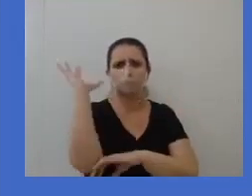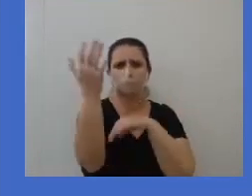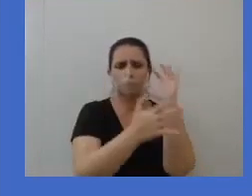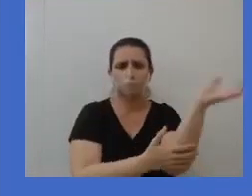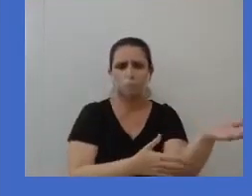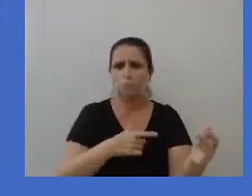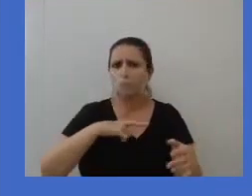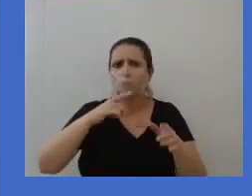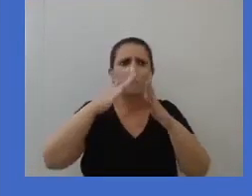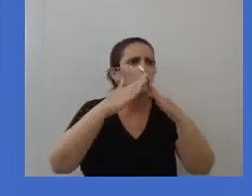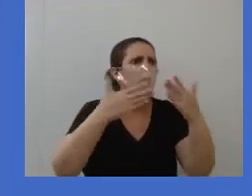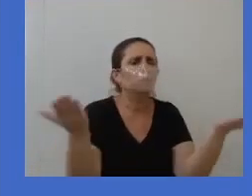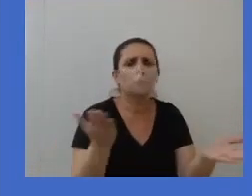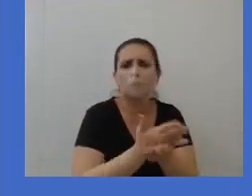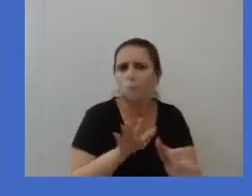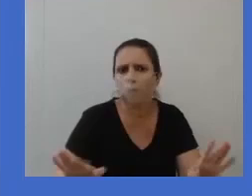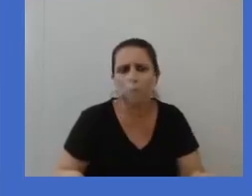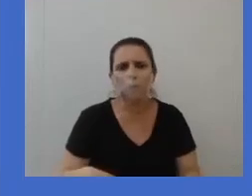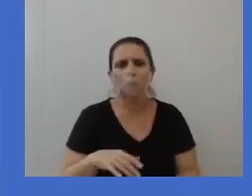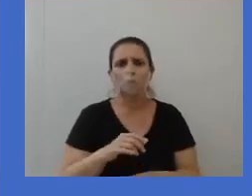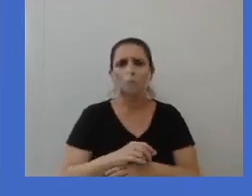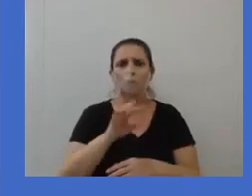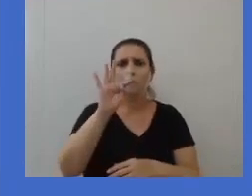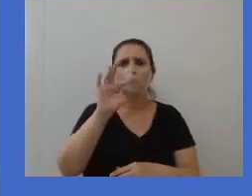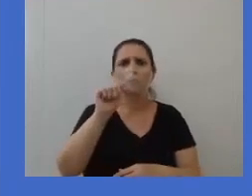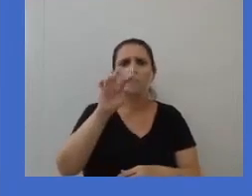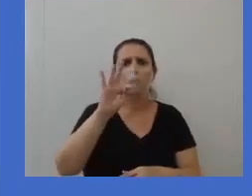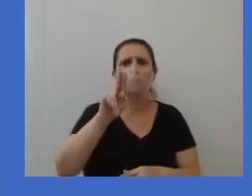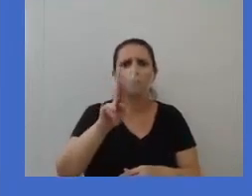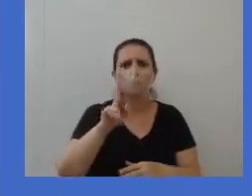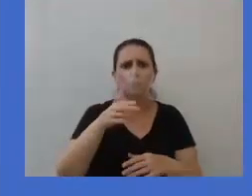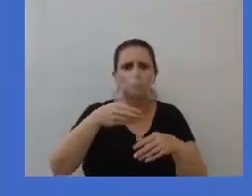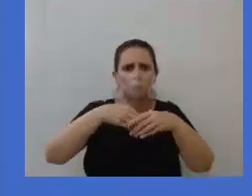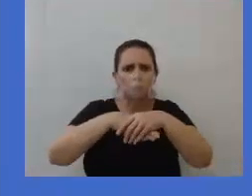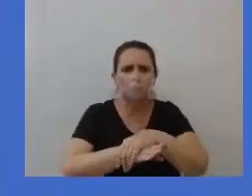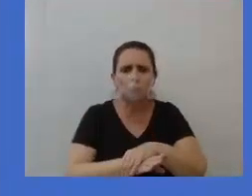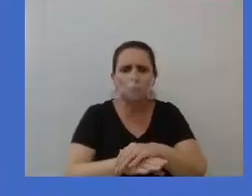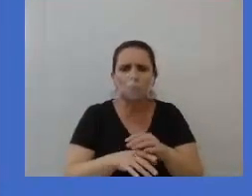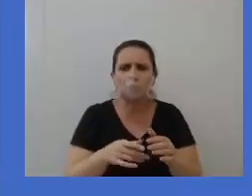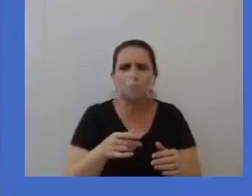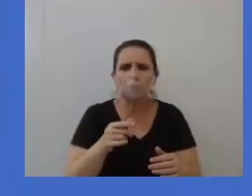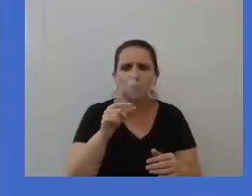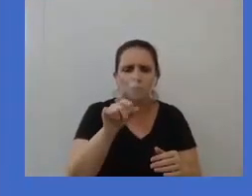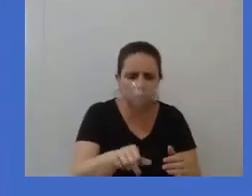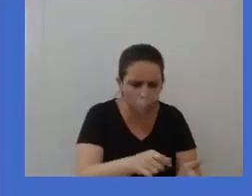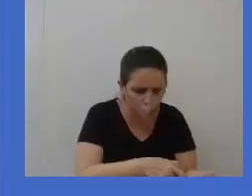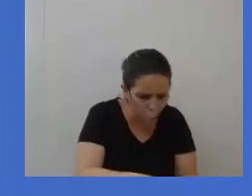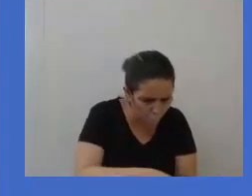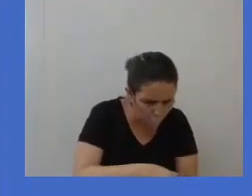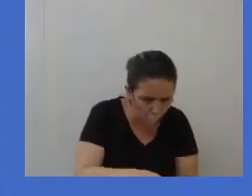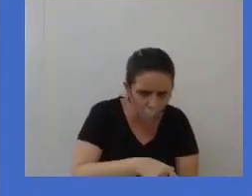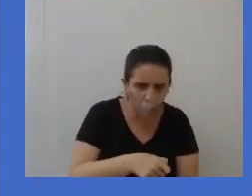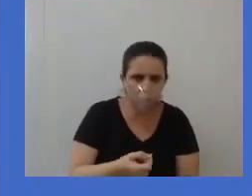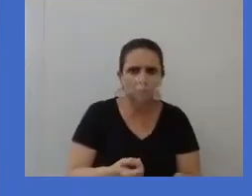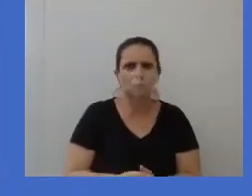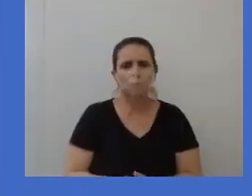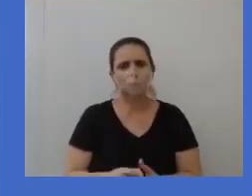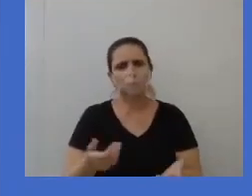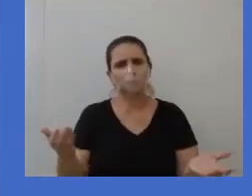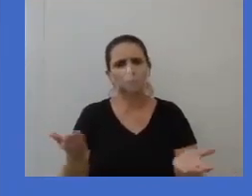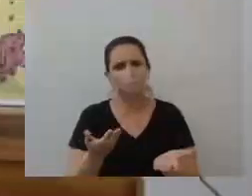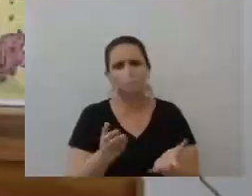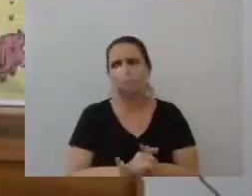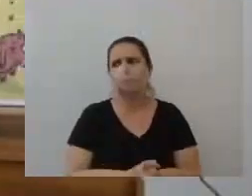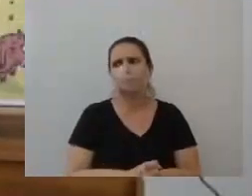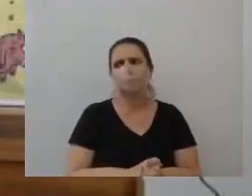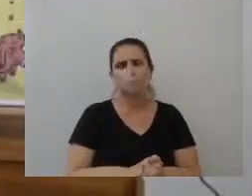ficar, pelo menos aí. E o tatu está lá riscando, né? O tatu está riscando. Bem, trazendo aqui para mim